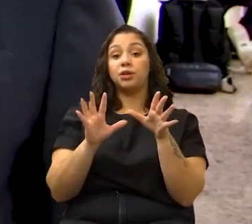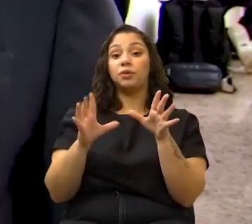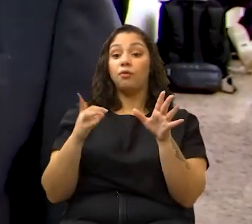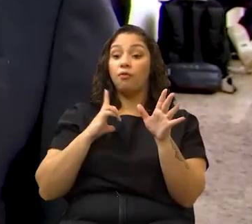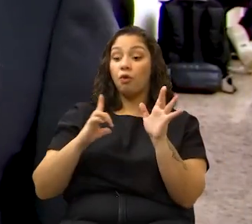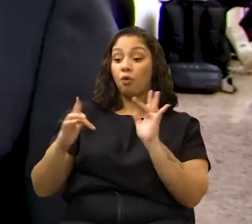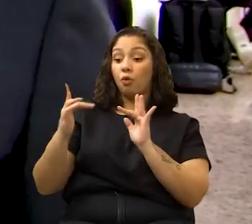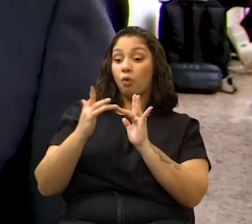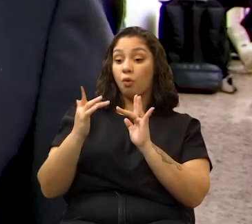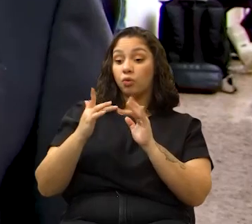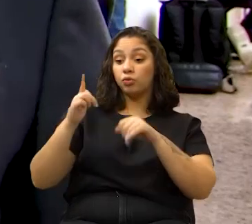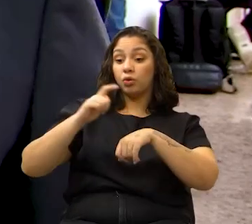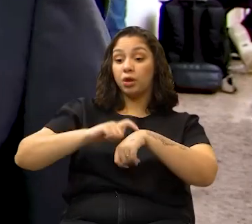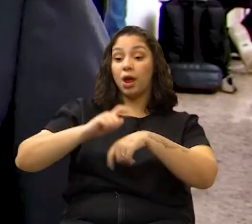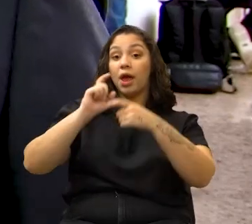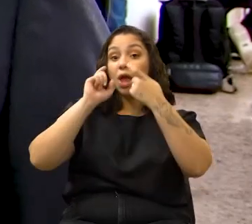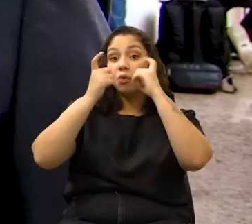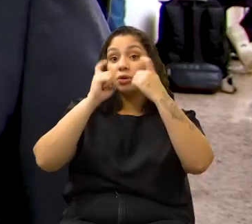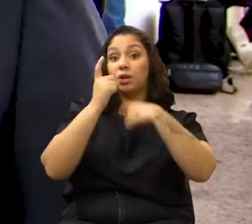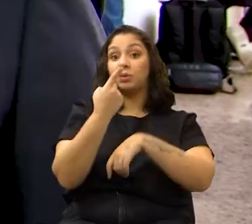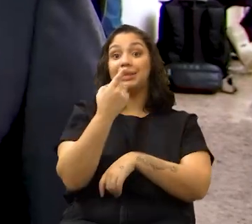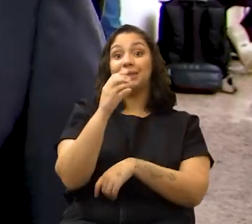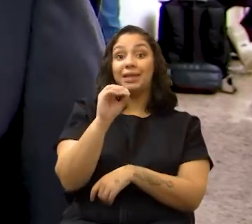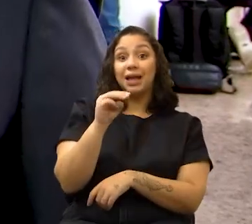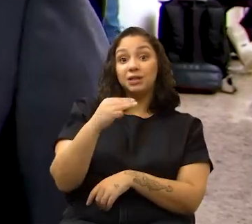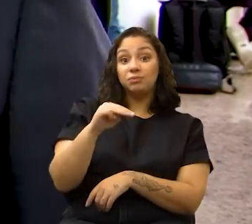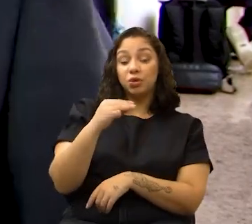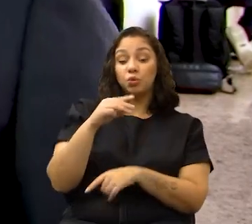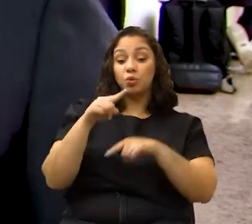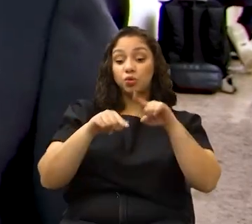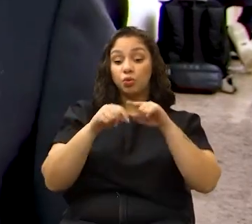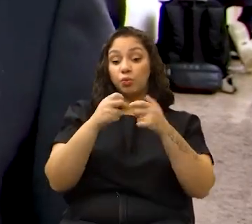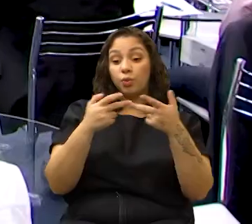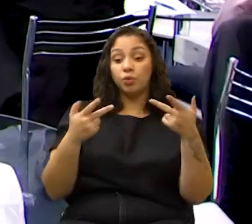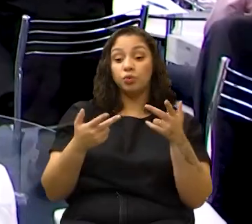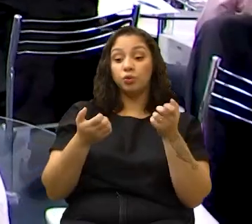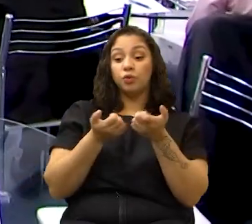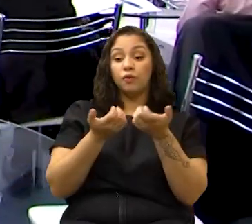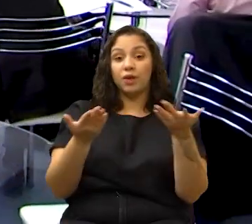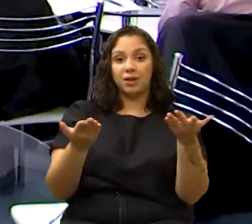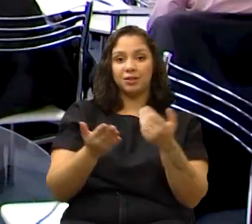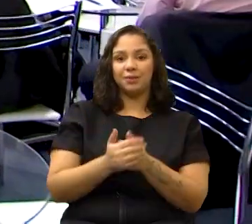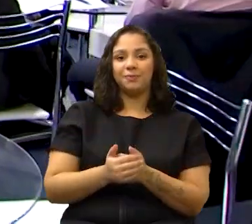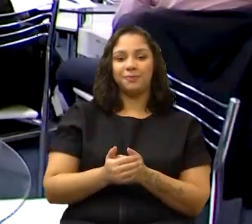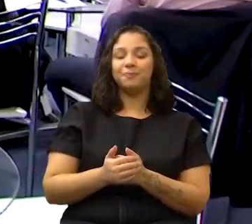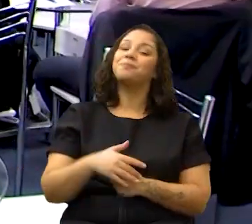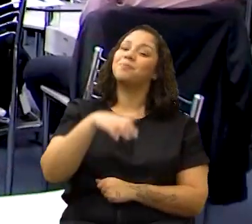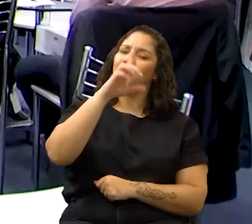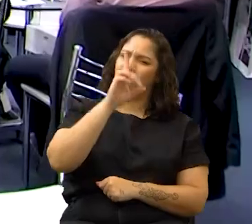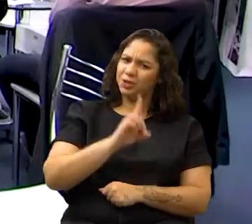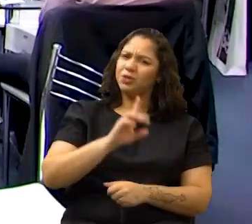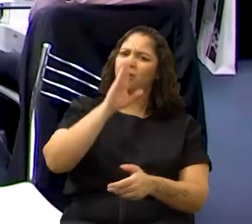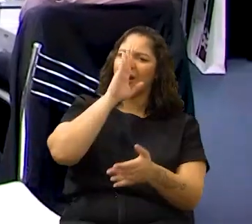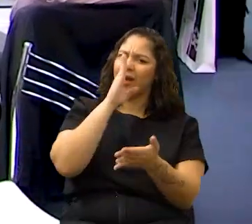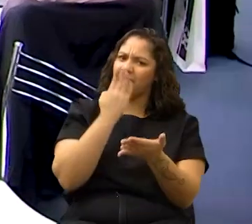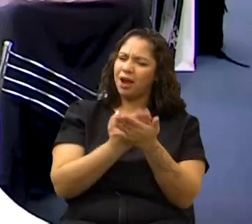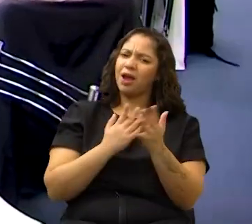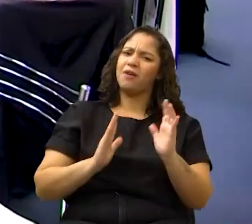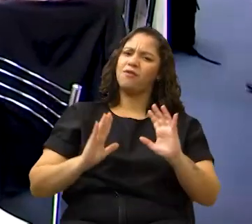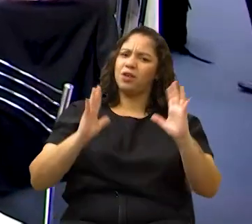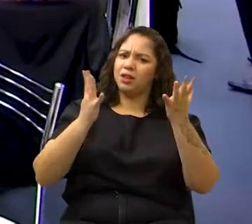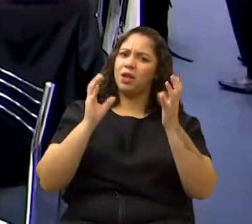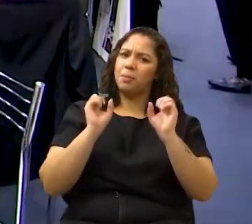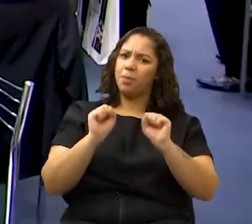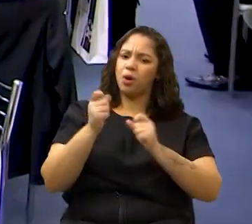fazer contato, ter uma reunião de 10 minutos e oferecer seu produto para essa empresa. O diretor acredita que o evento pode